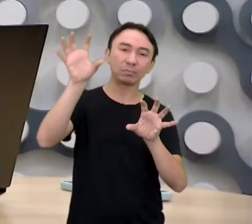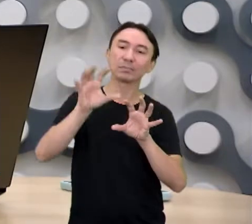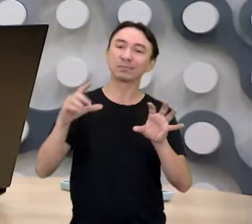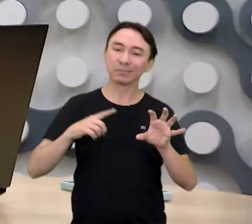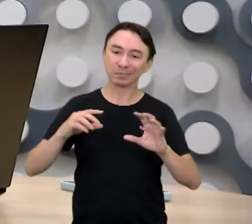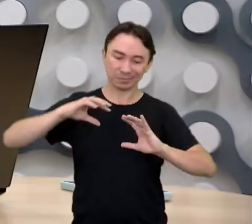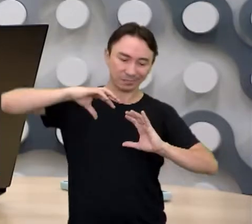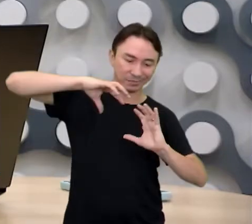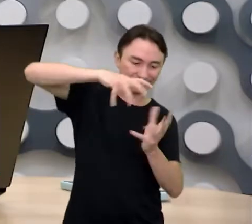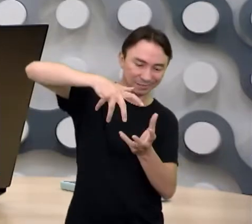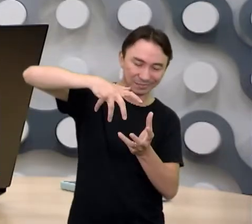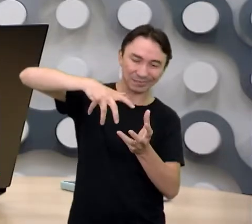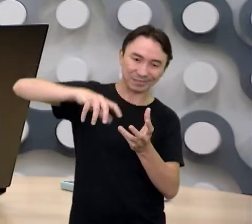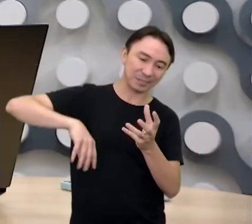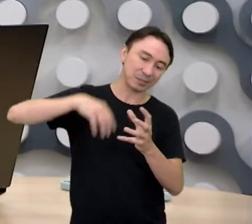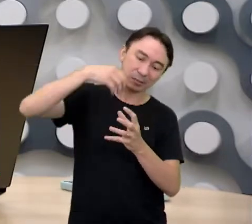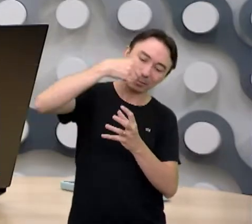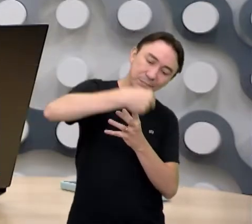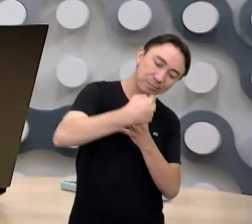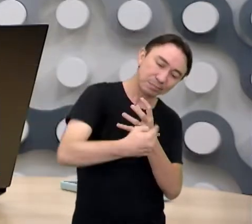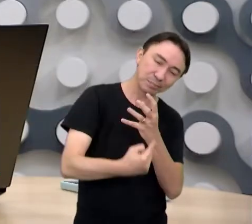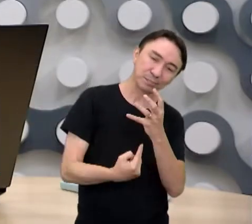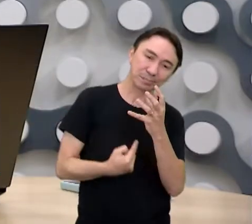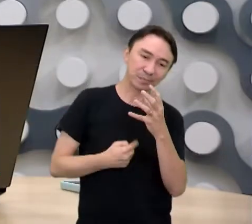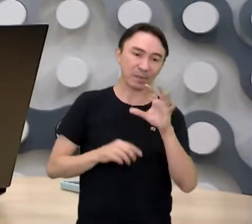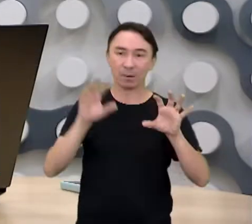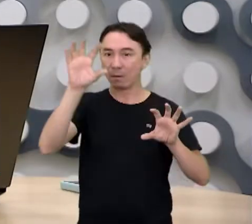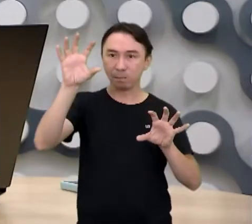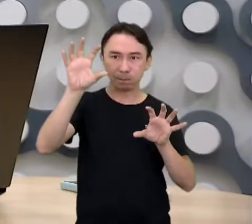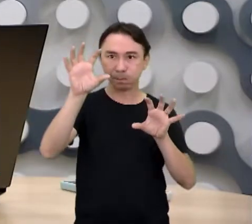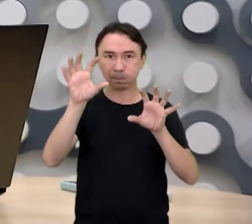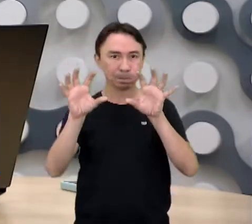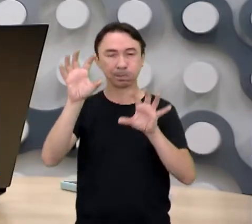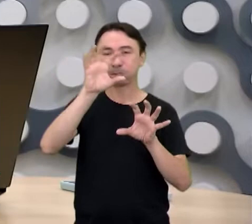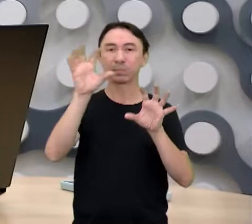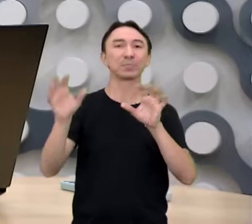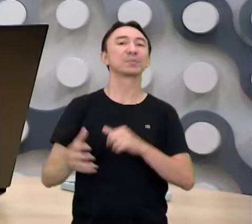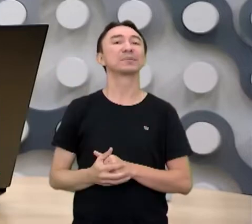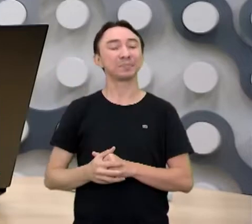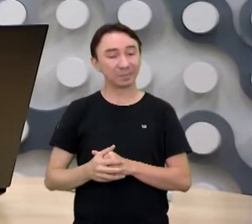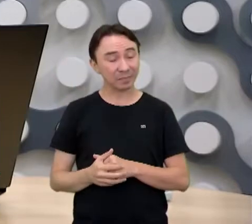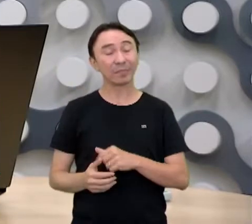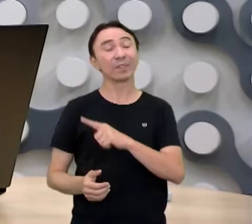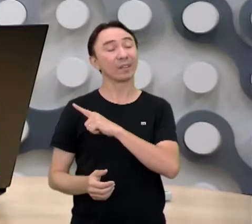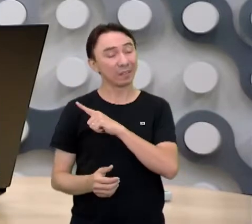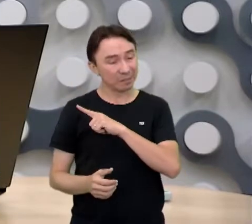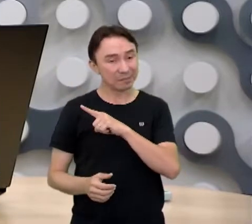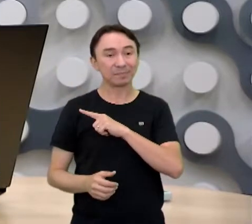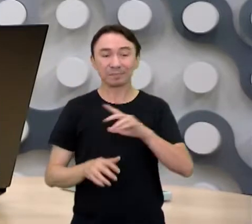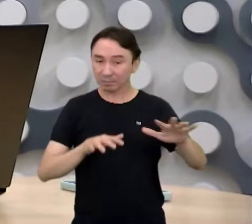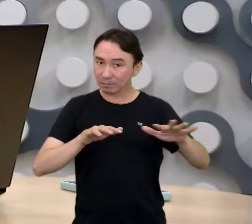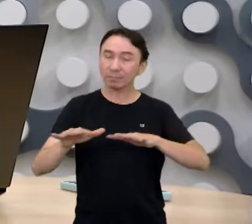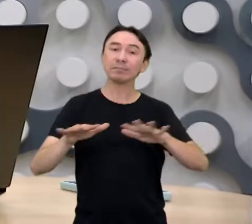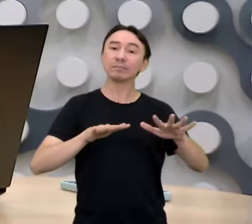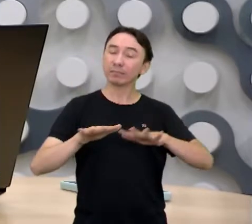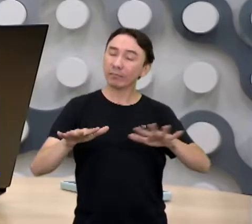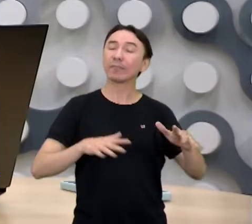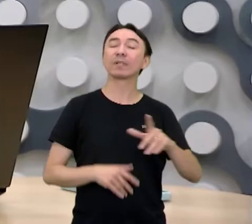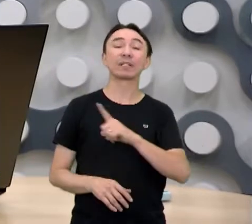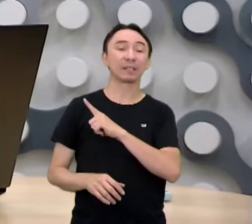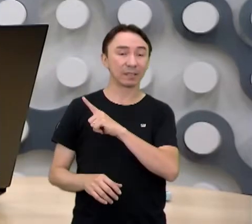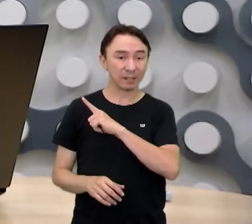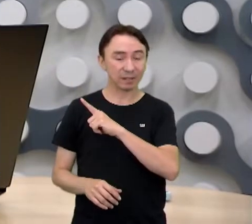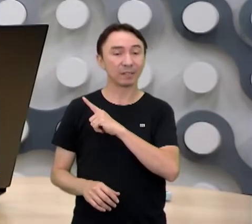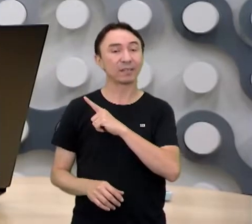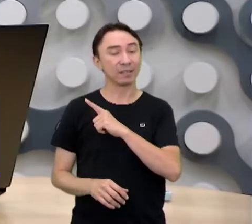a relação que a gente tem desse processo de movimentação que nós temos aí, que nós chamamos aí de